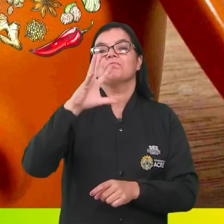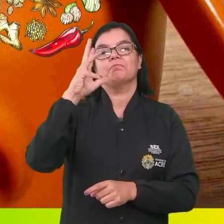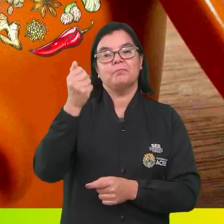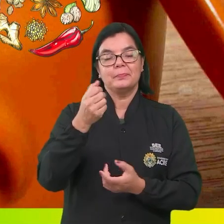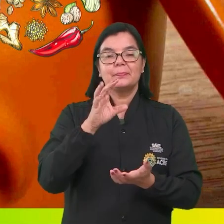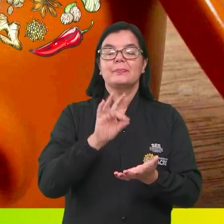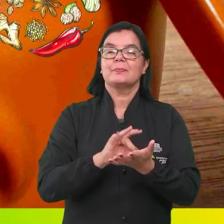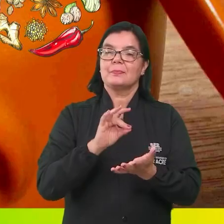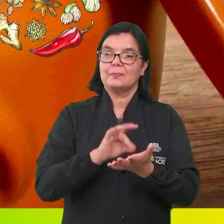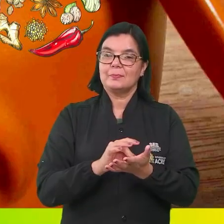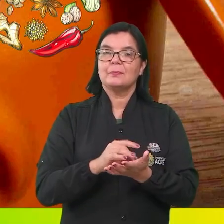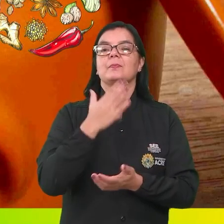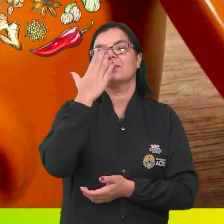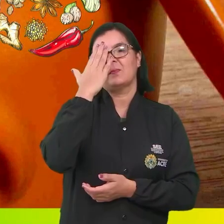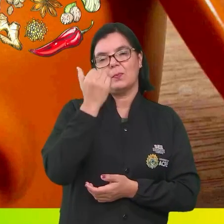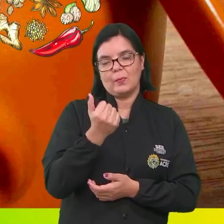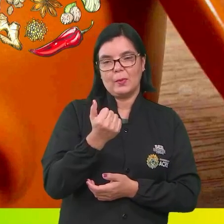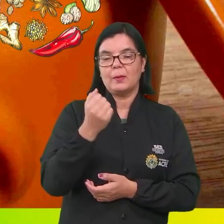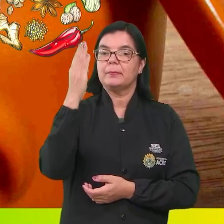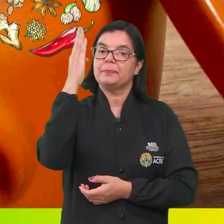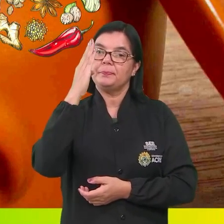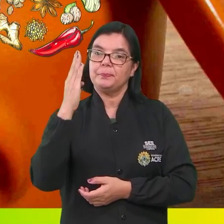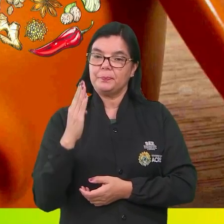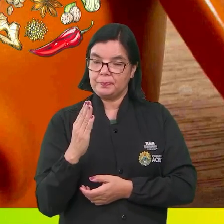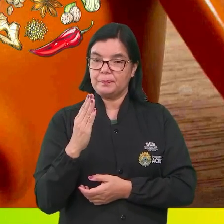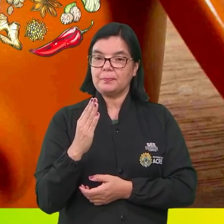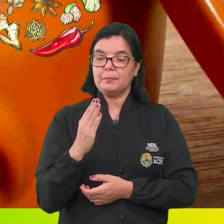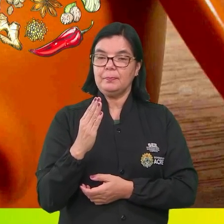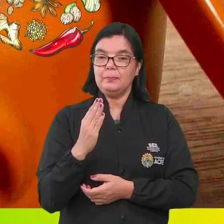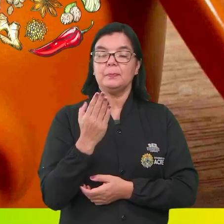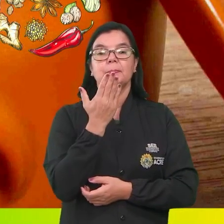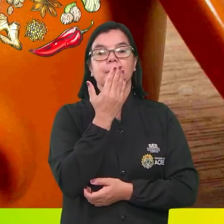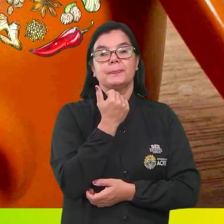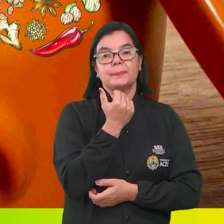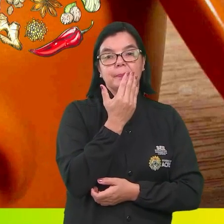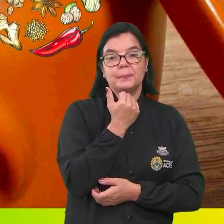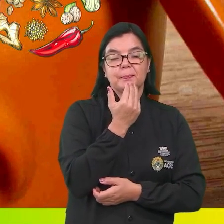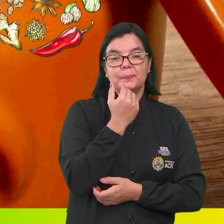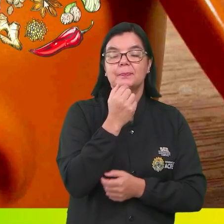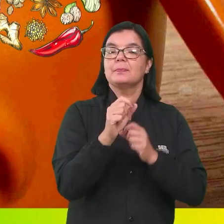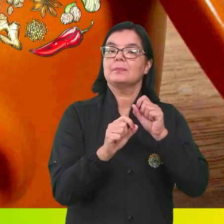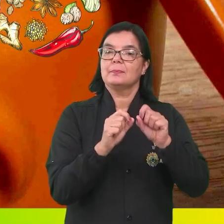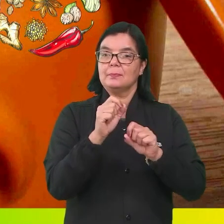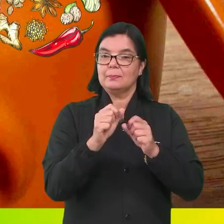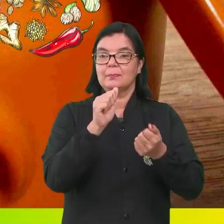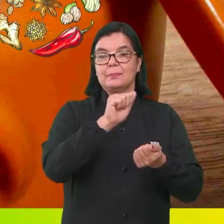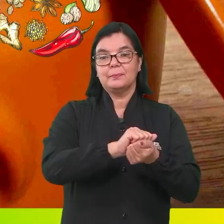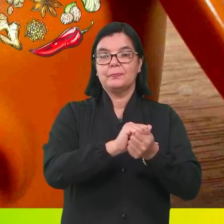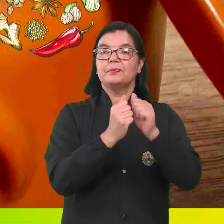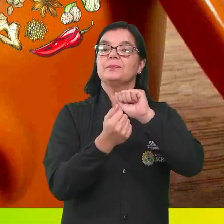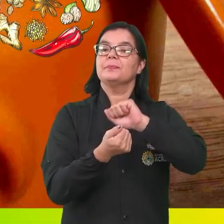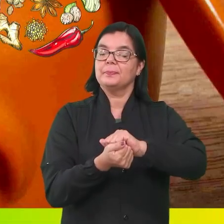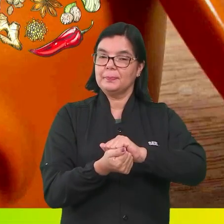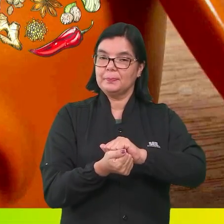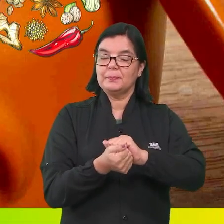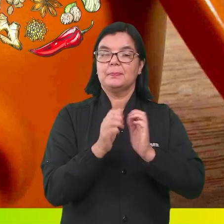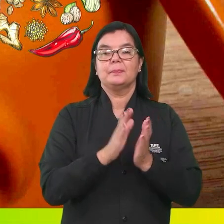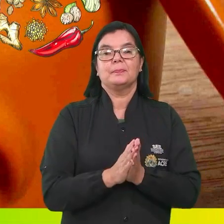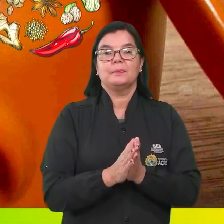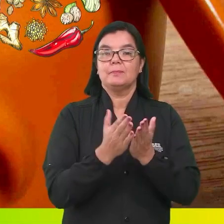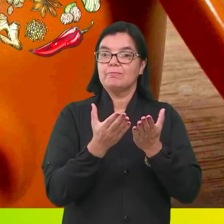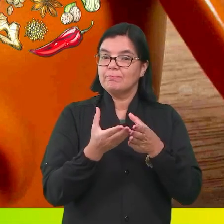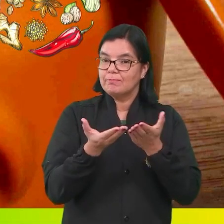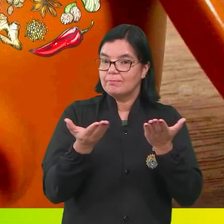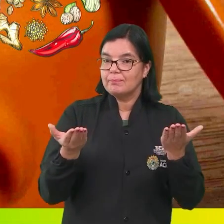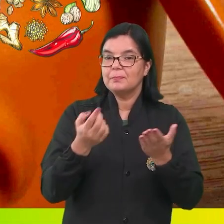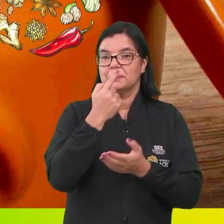mesmo, porque a gente sabe que no Brasil, muitas dessas comidas foram adaptadas. E esse prato